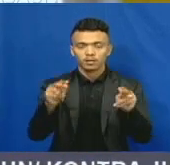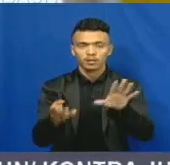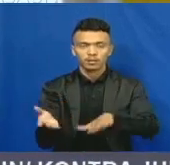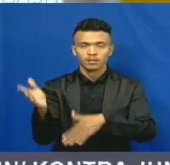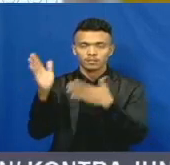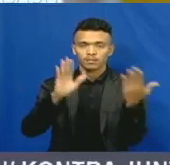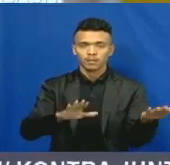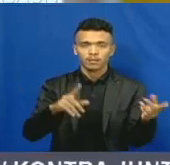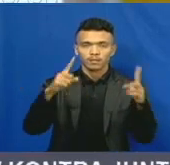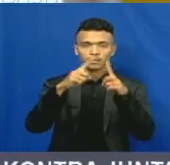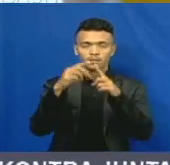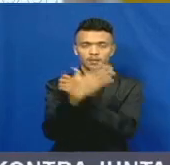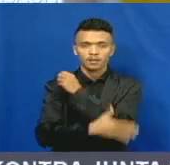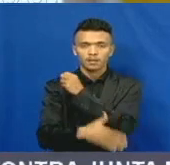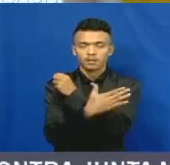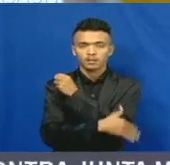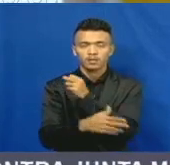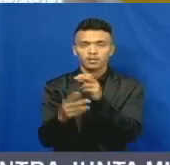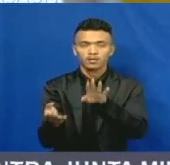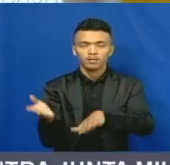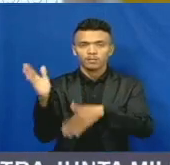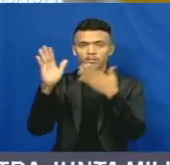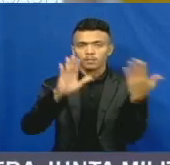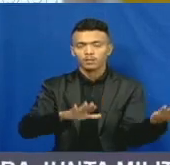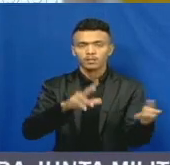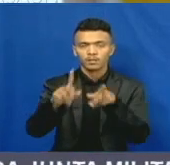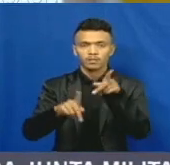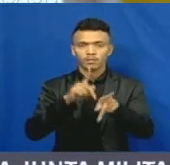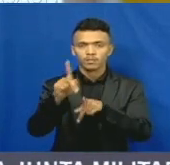nação, tem que mate ba povo e danene nia direito.